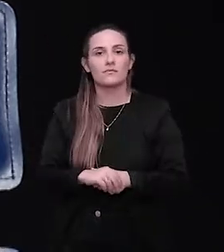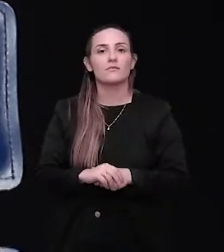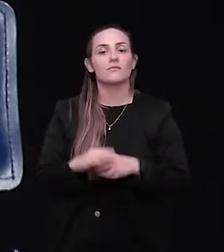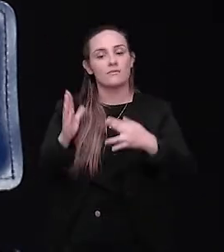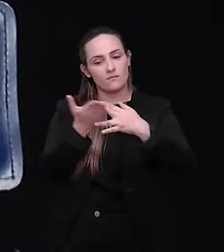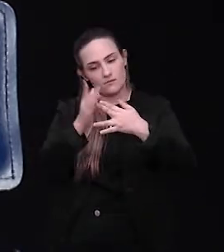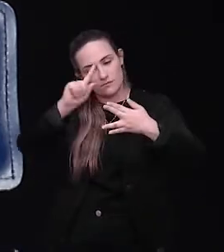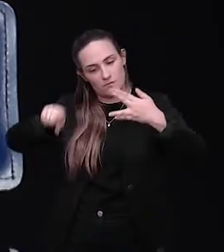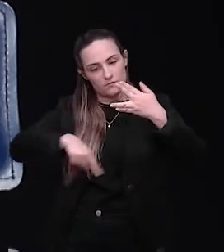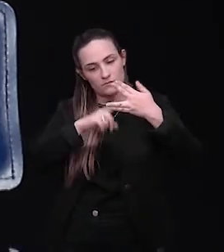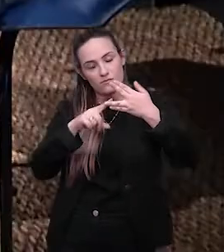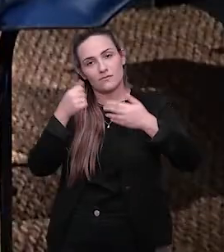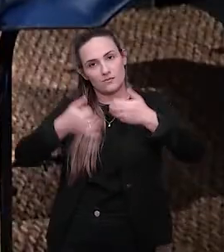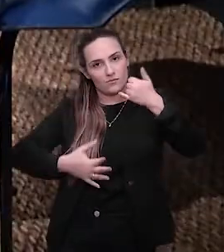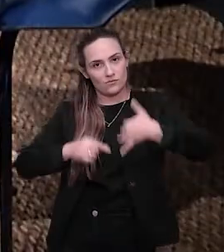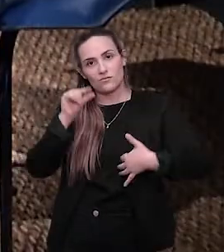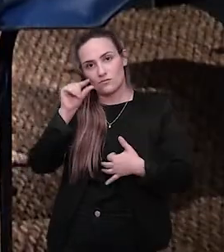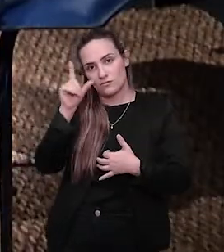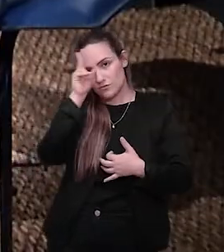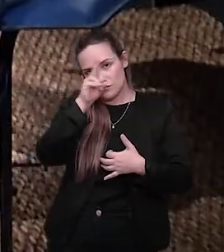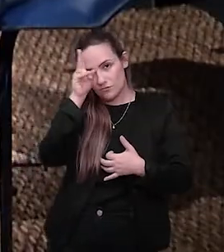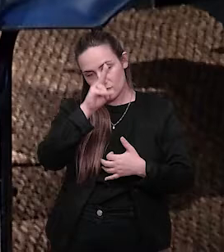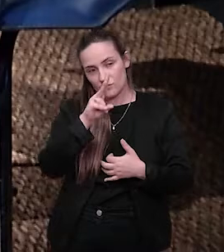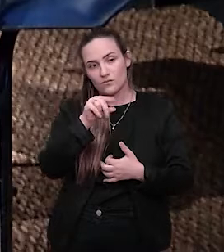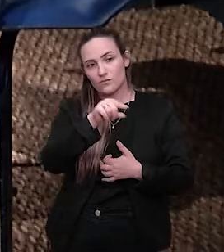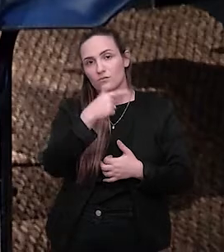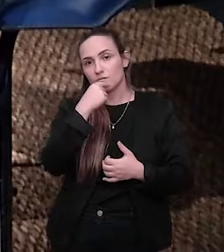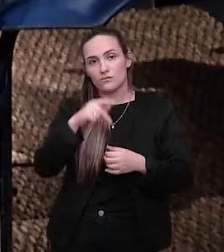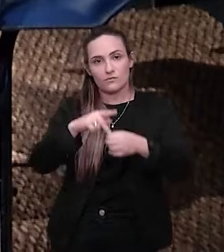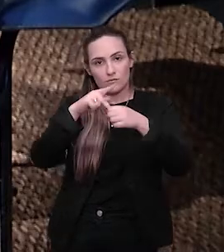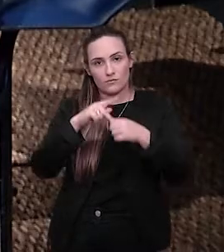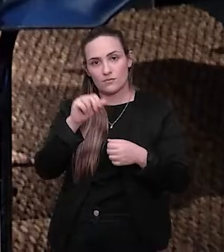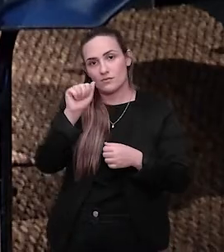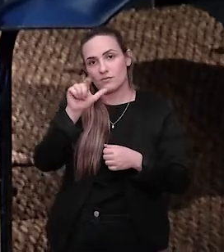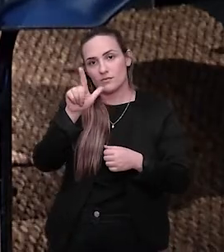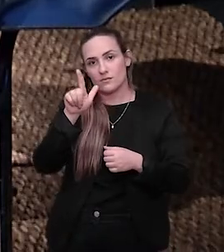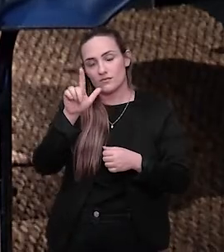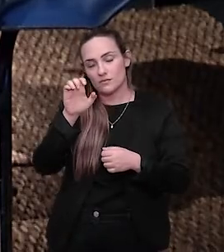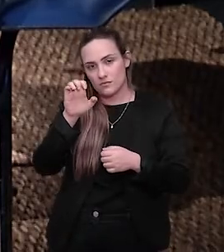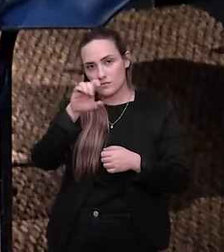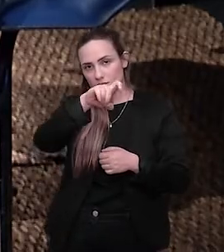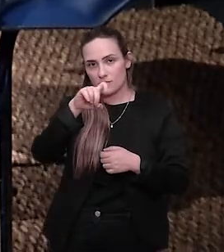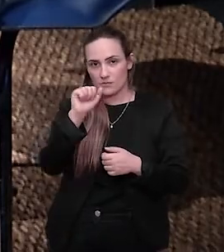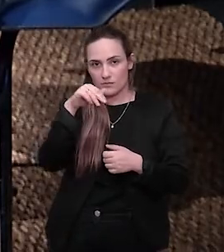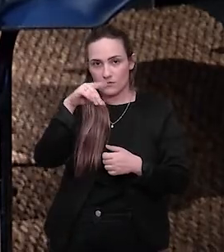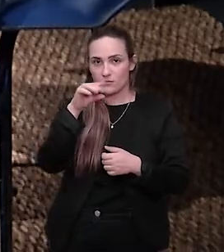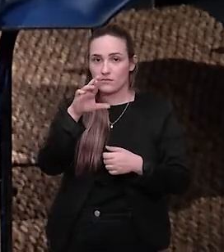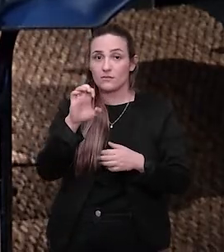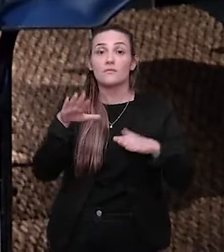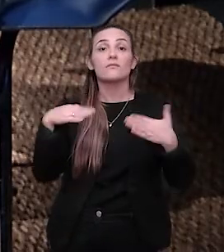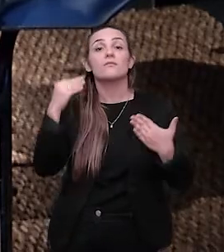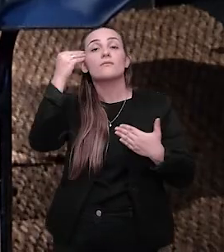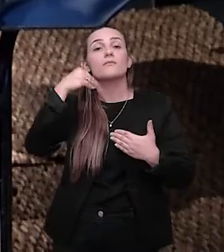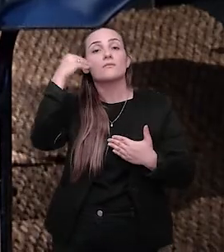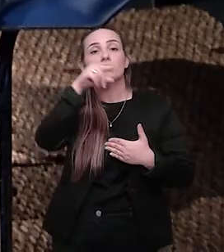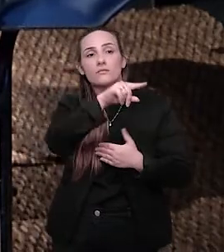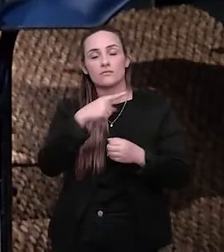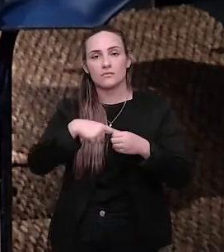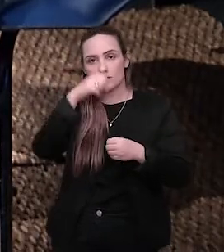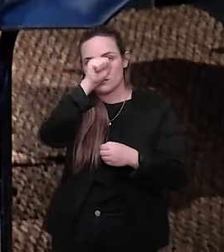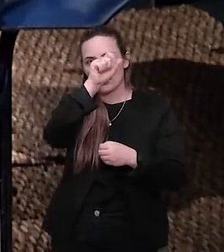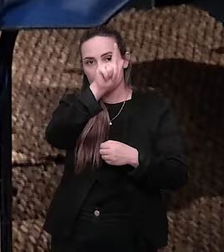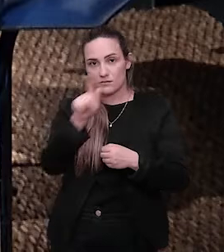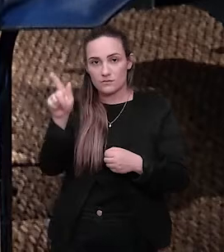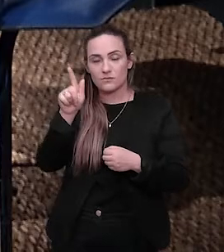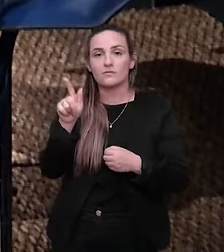para estudar, da superação. Depois do intervalo, a gente vai falar um pouco mais da experiência do doutor Alexandre como Procurador-Geral de Justiça, a